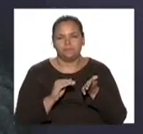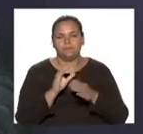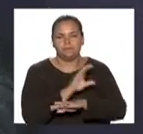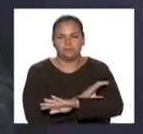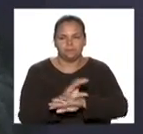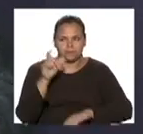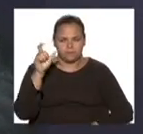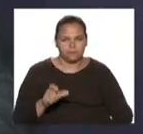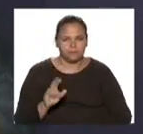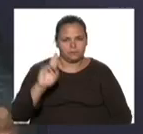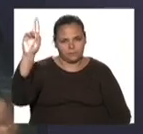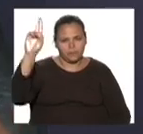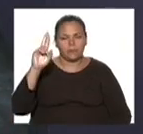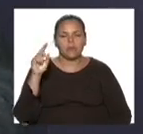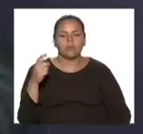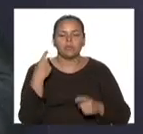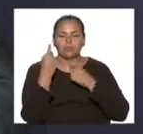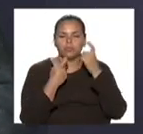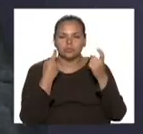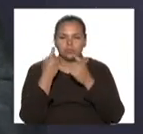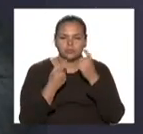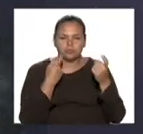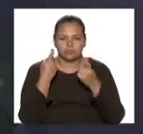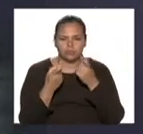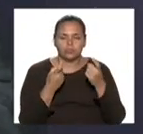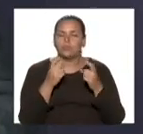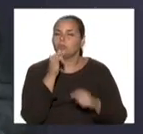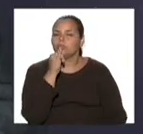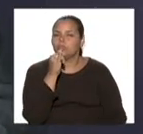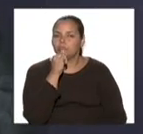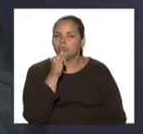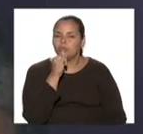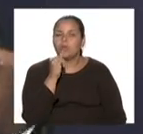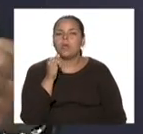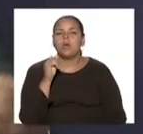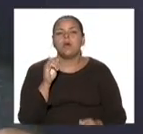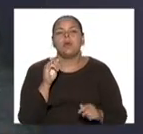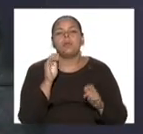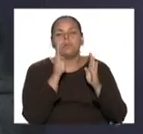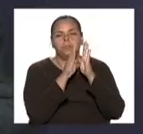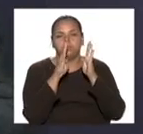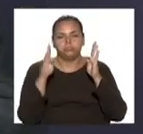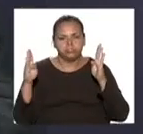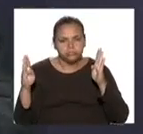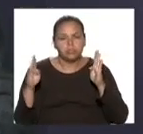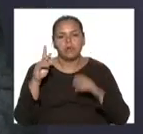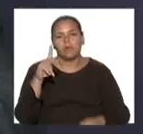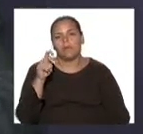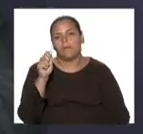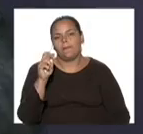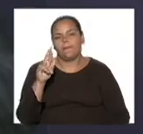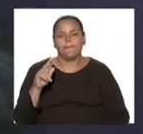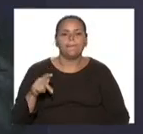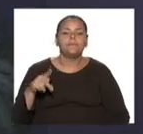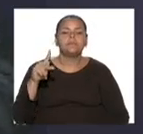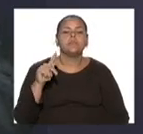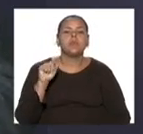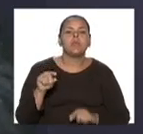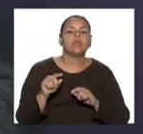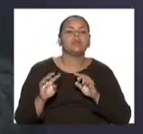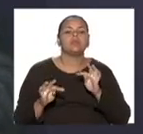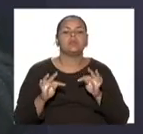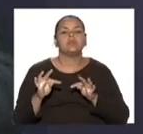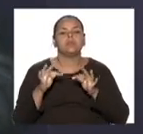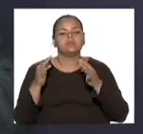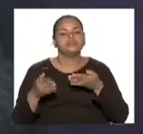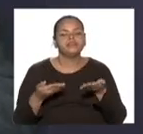que nos traz preocupação para determinados segmentos. Por exemplo, as bibliotecas parques. Qual o tratamento que o secretário dará